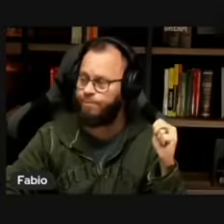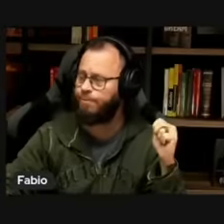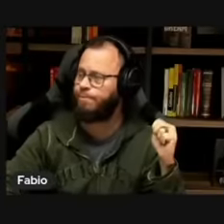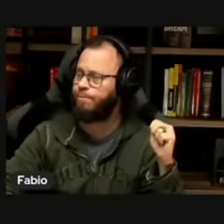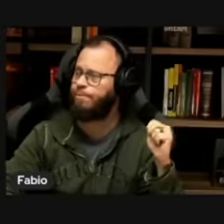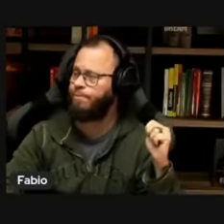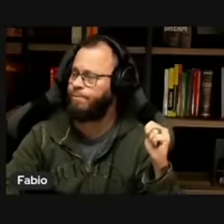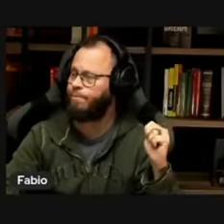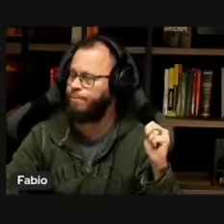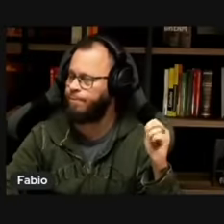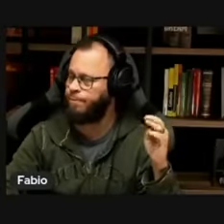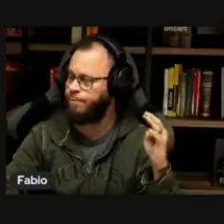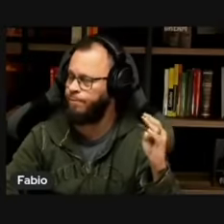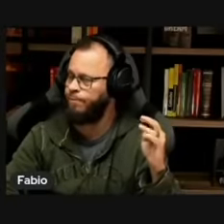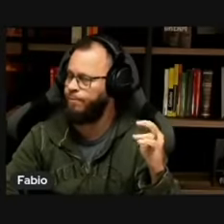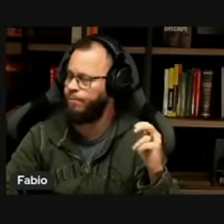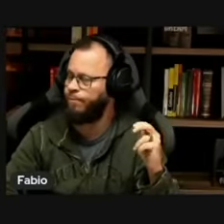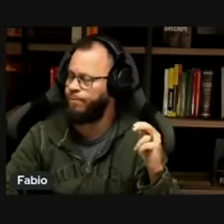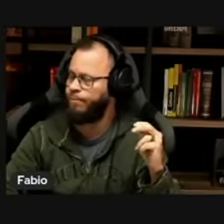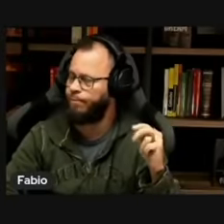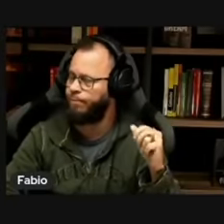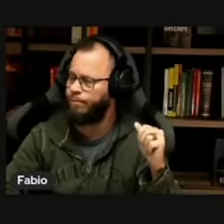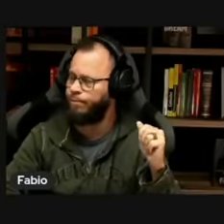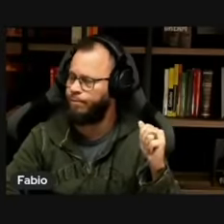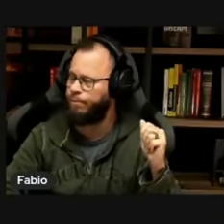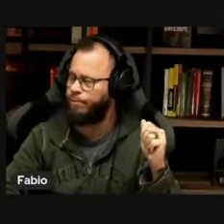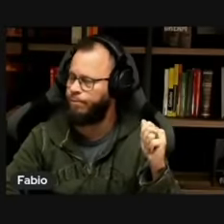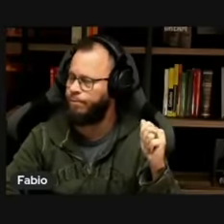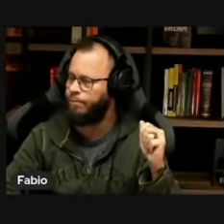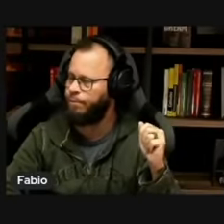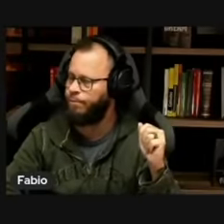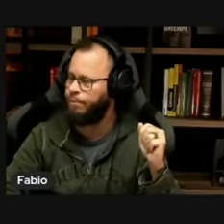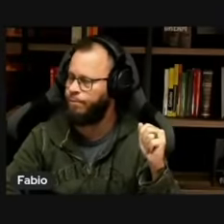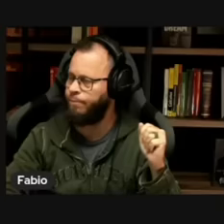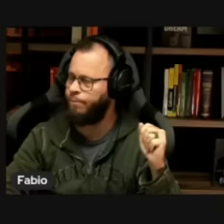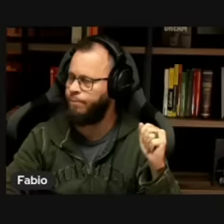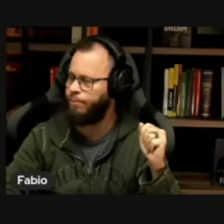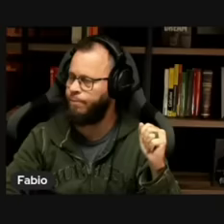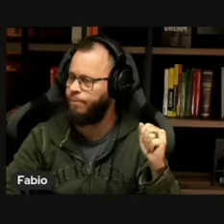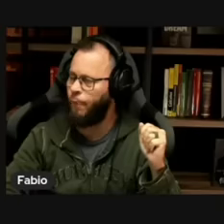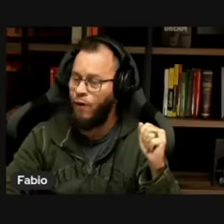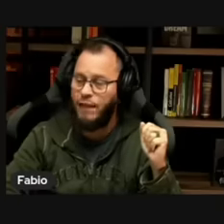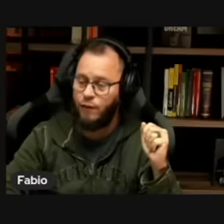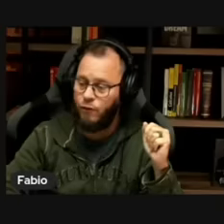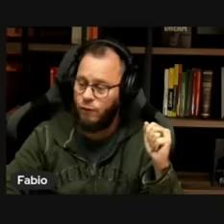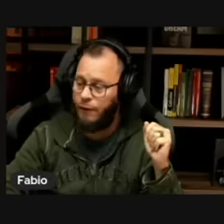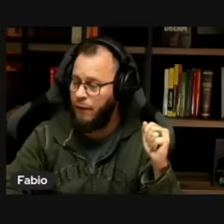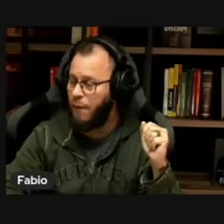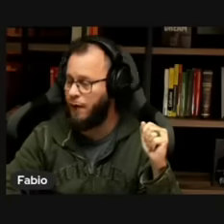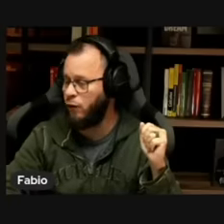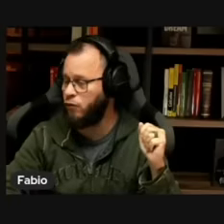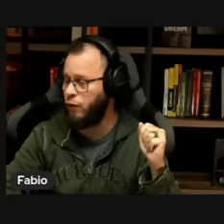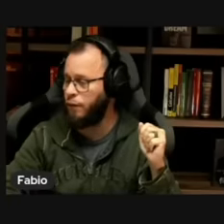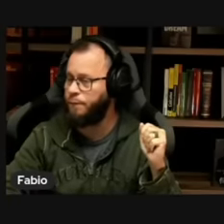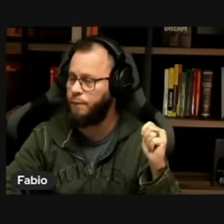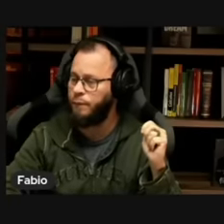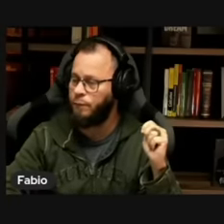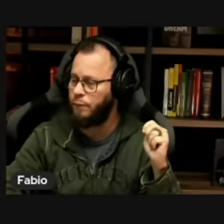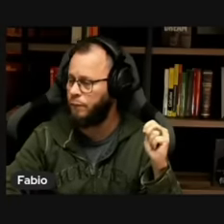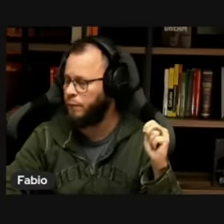lá tá aí a resposta do ladrão Olha isso e tem mais olha